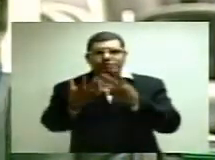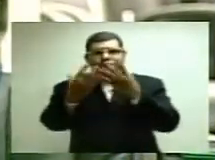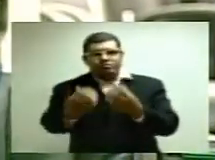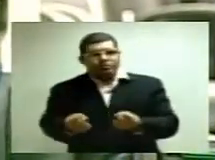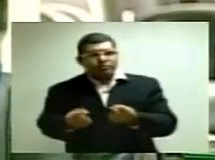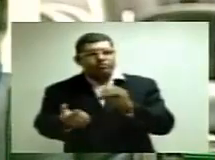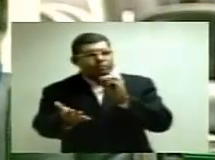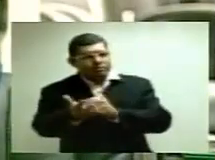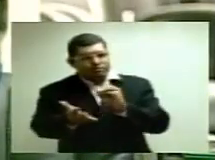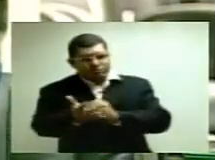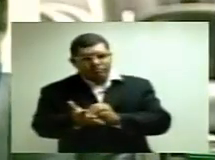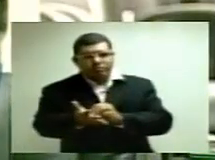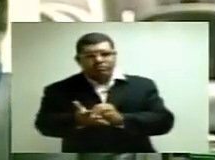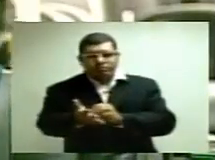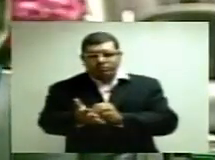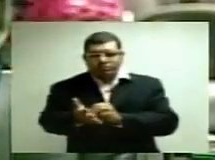firmeza, faltou